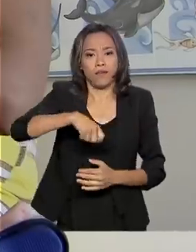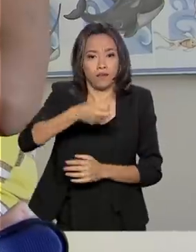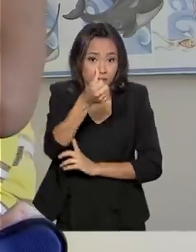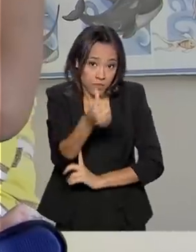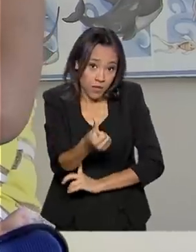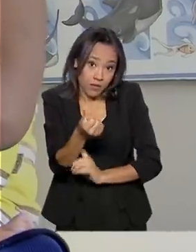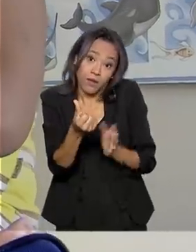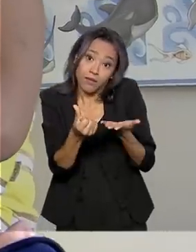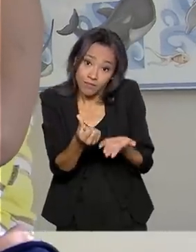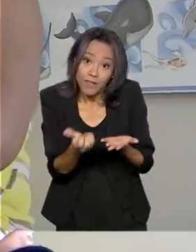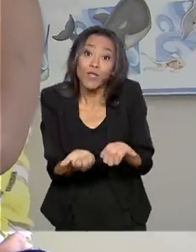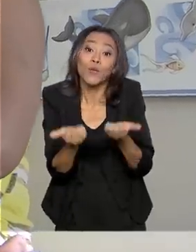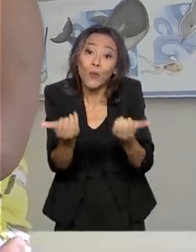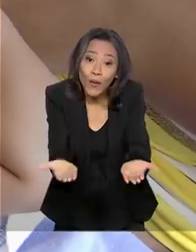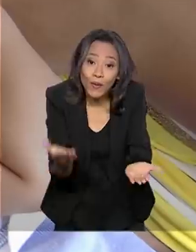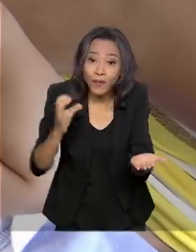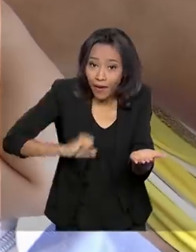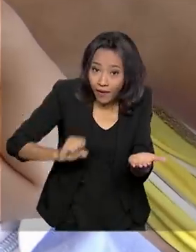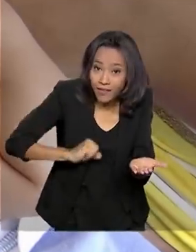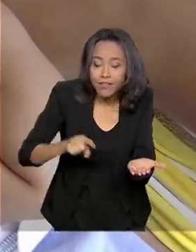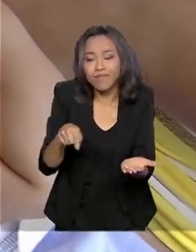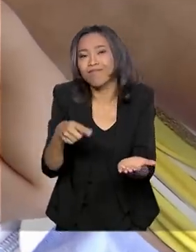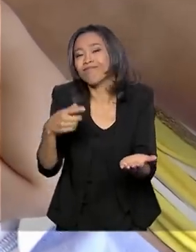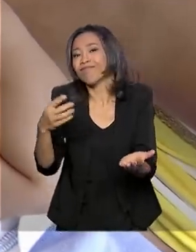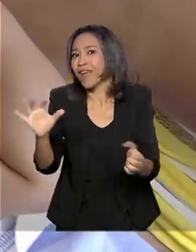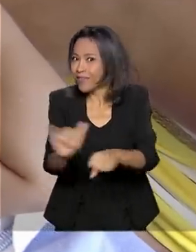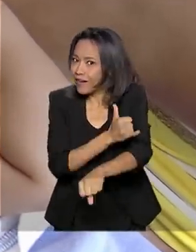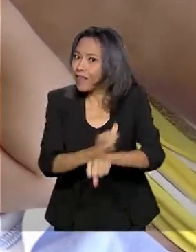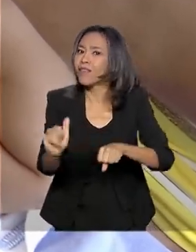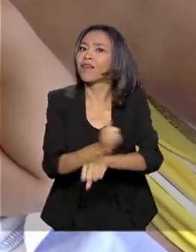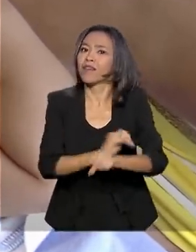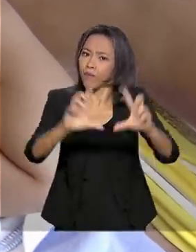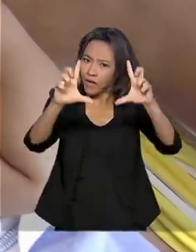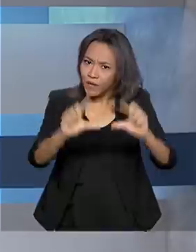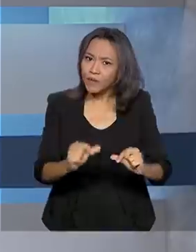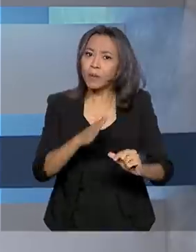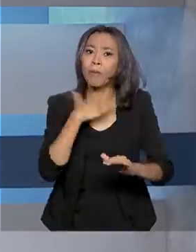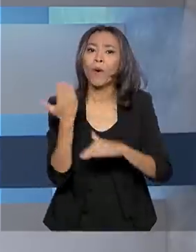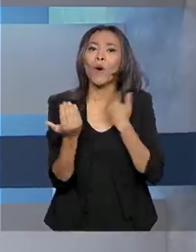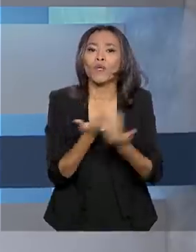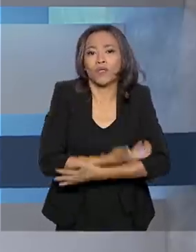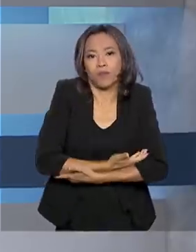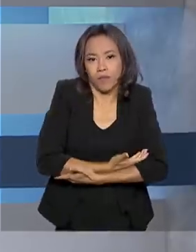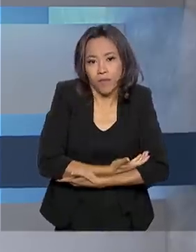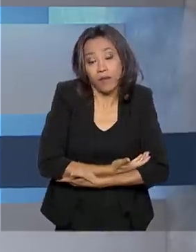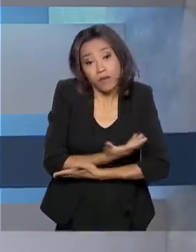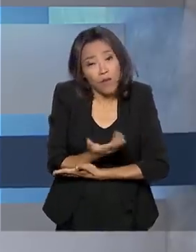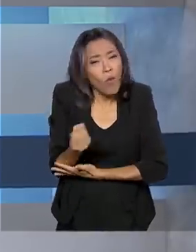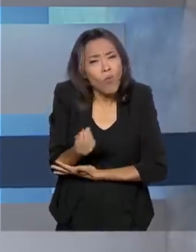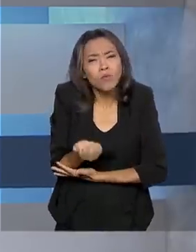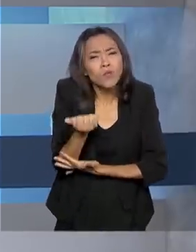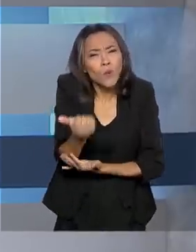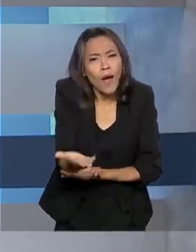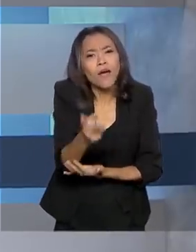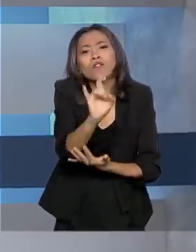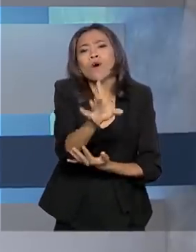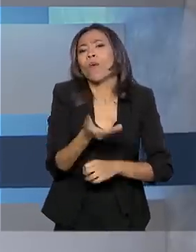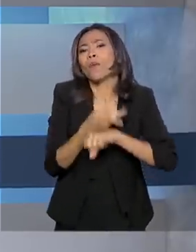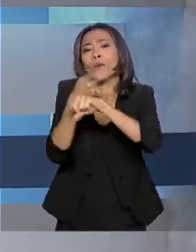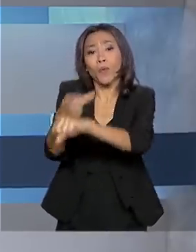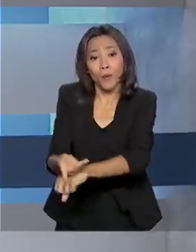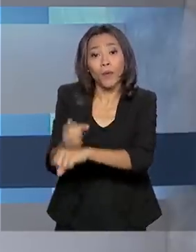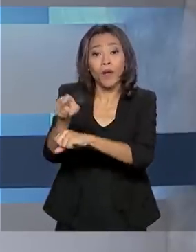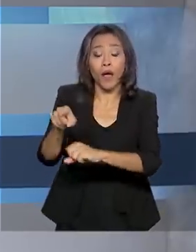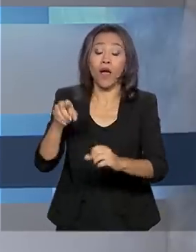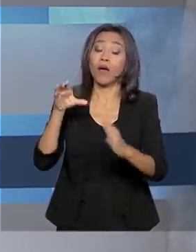Assim, a doação de leite é uma importante estratégia para a redução de mortes em bebês. E para doar, basta procurar o banco de leite humano